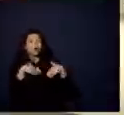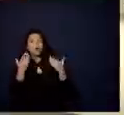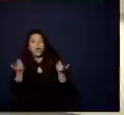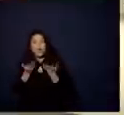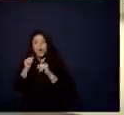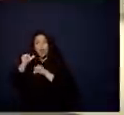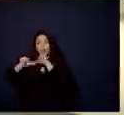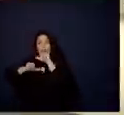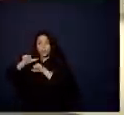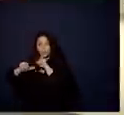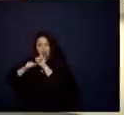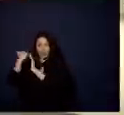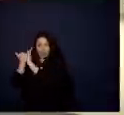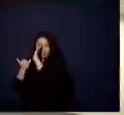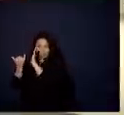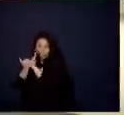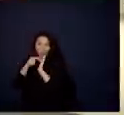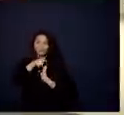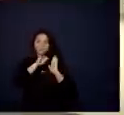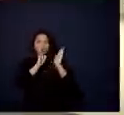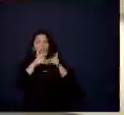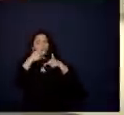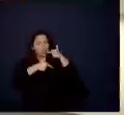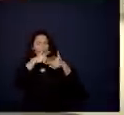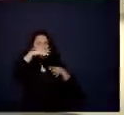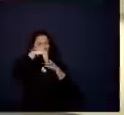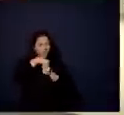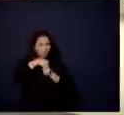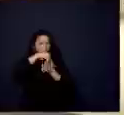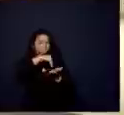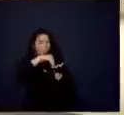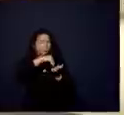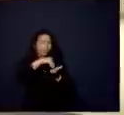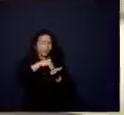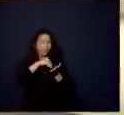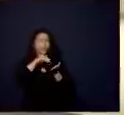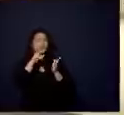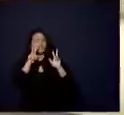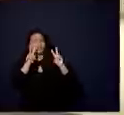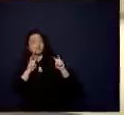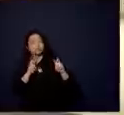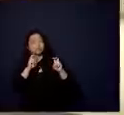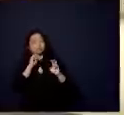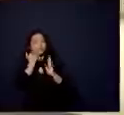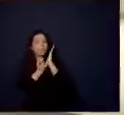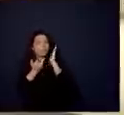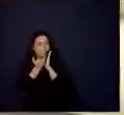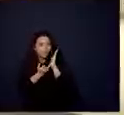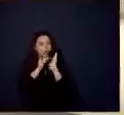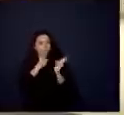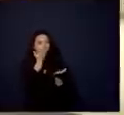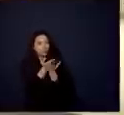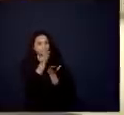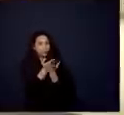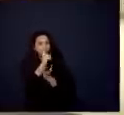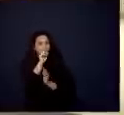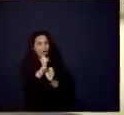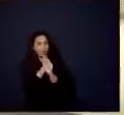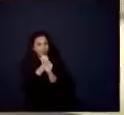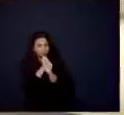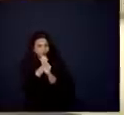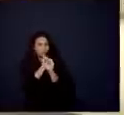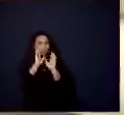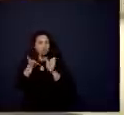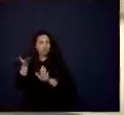Você já foi secretário de reforma tributária no segundo governo Lula já estudou o assunto nos últimos 10 anos tem se dedicado bastante